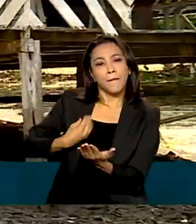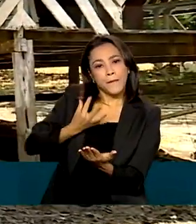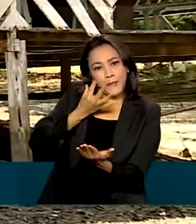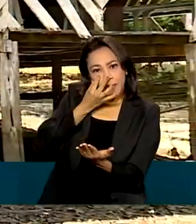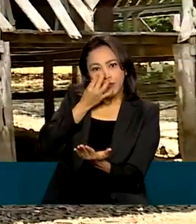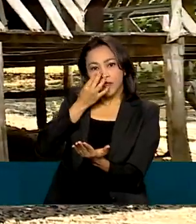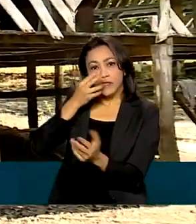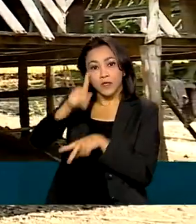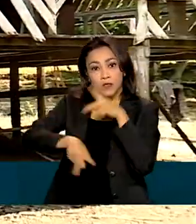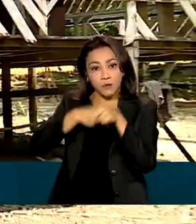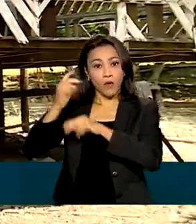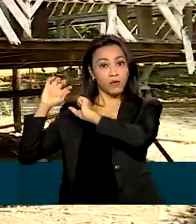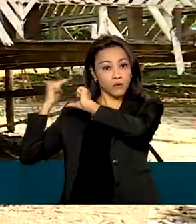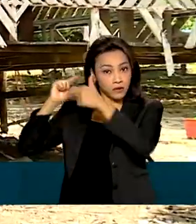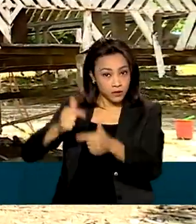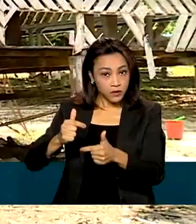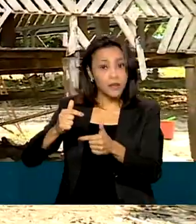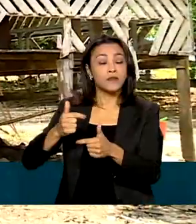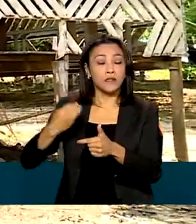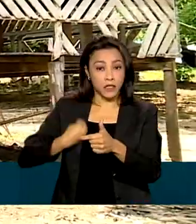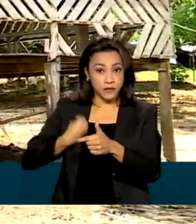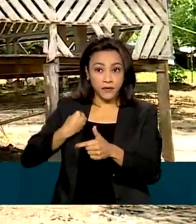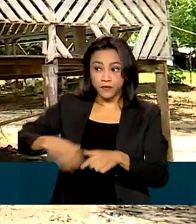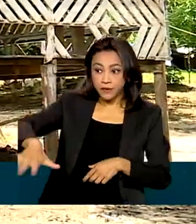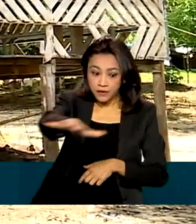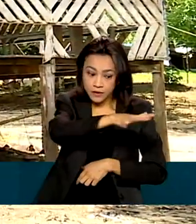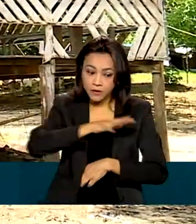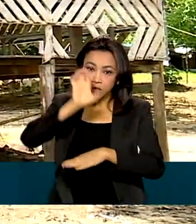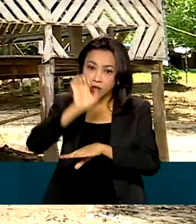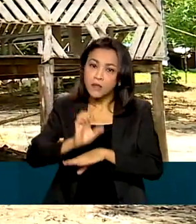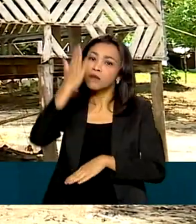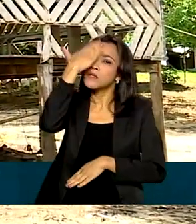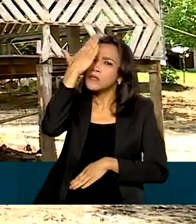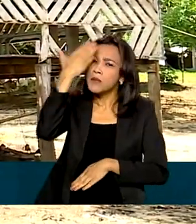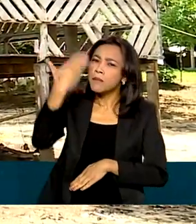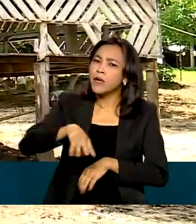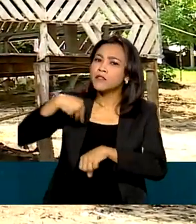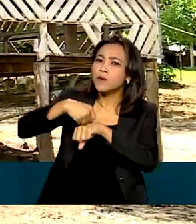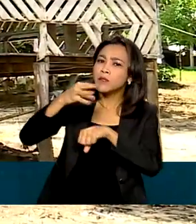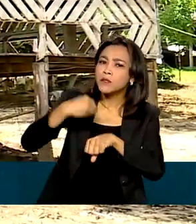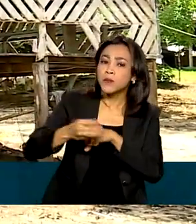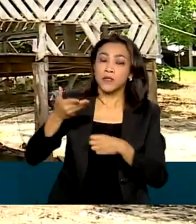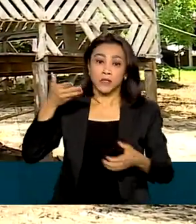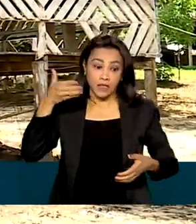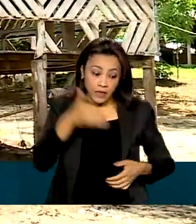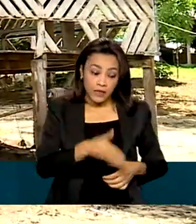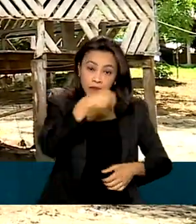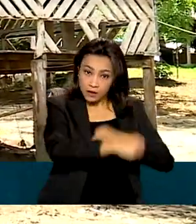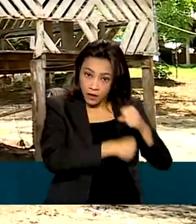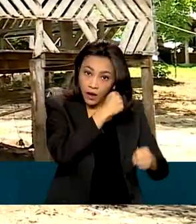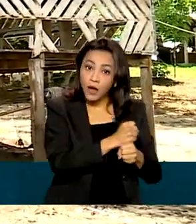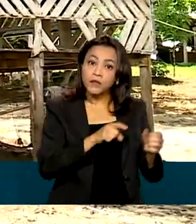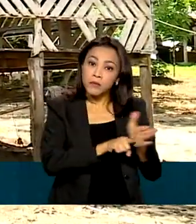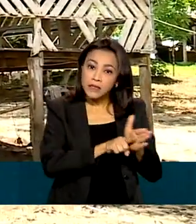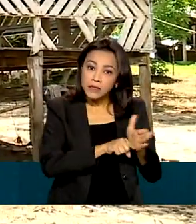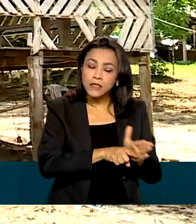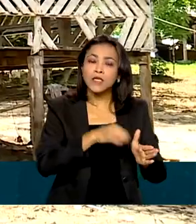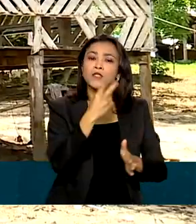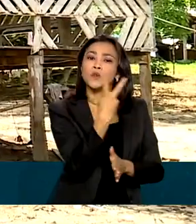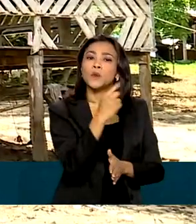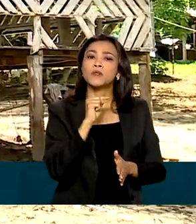no estado para atualizar as informações sobre a realidade dessa população o senso 2022 espera passar por